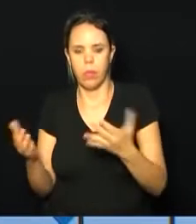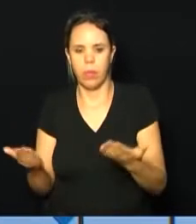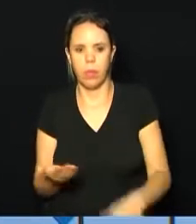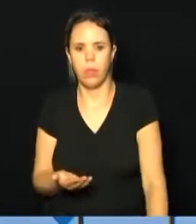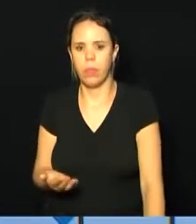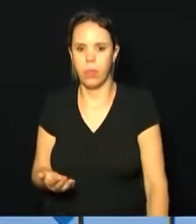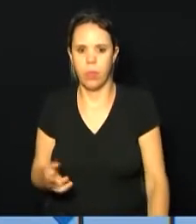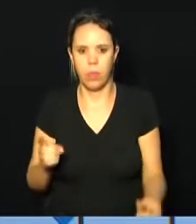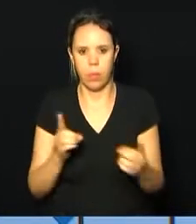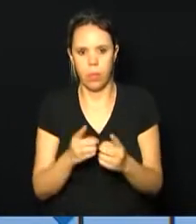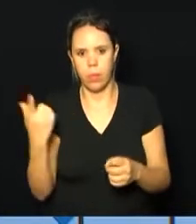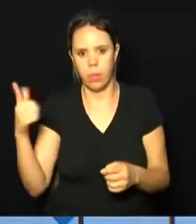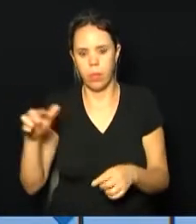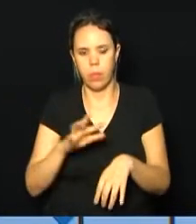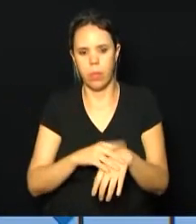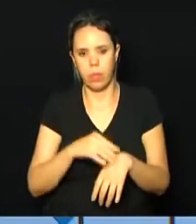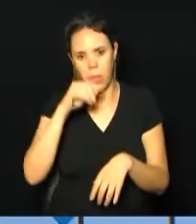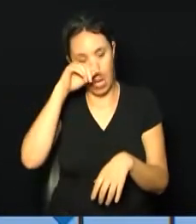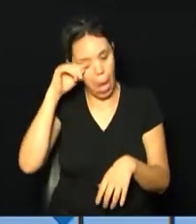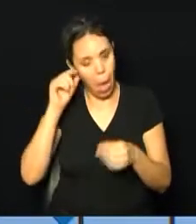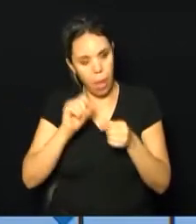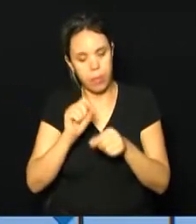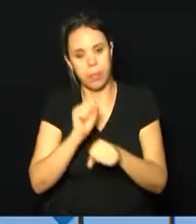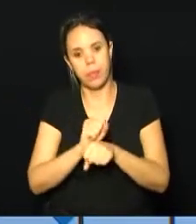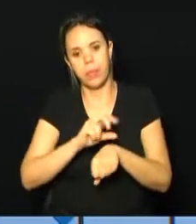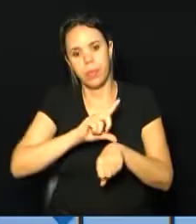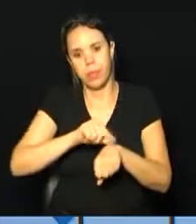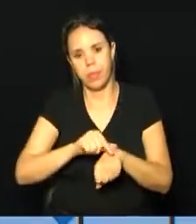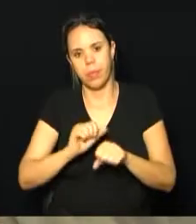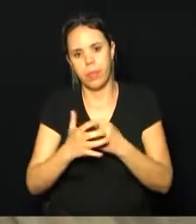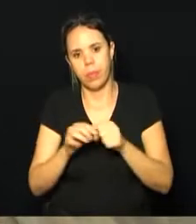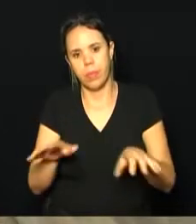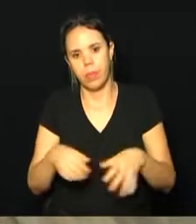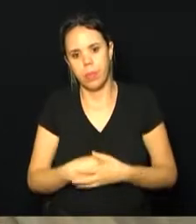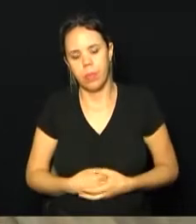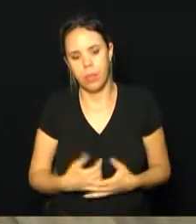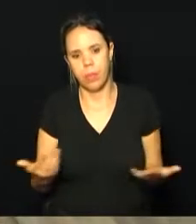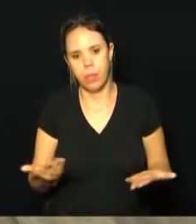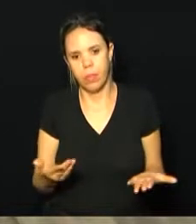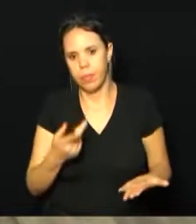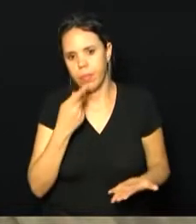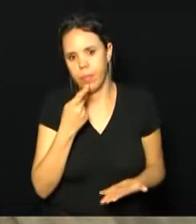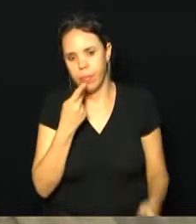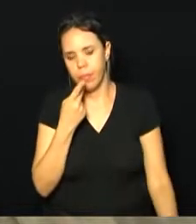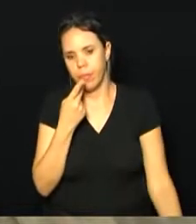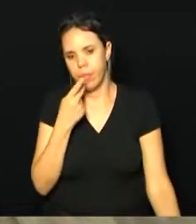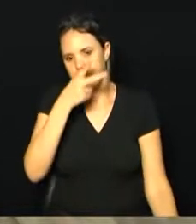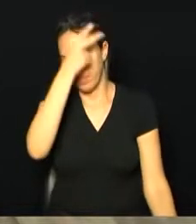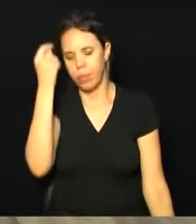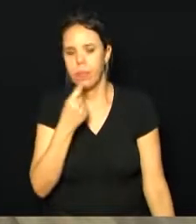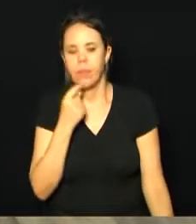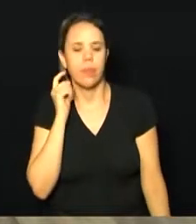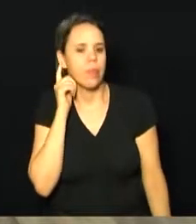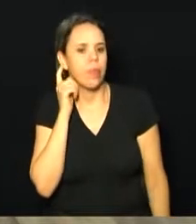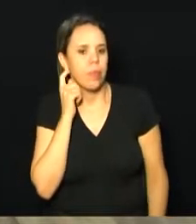esses atendimentos de outras doenças que ficaram represados durante a pandemia. E agora a gente fala sobre a Prefeitura de Campinas,